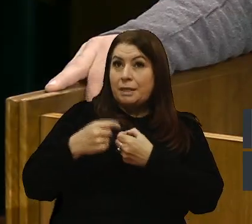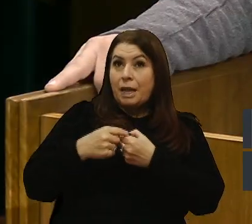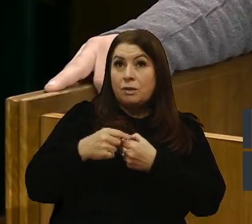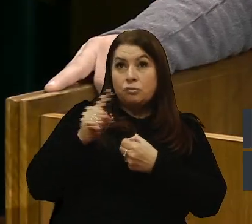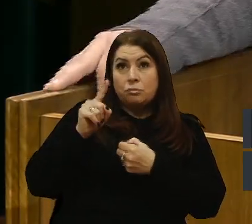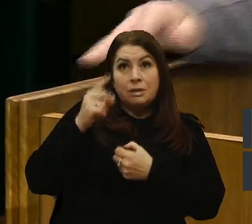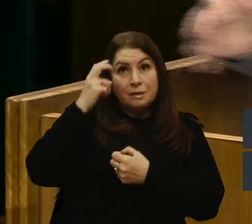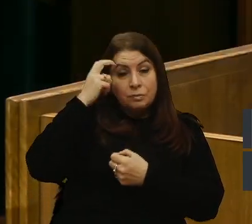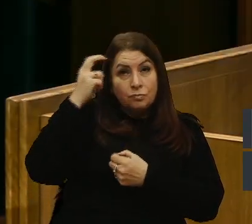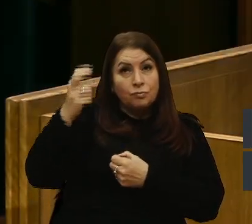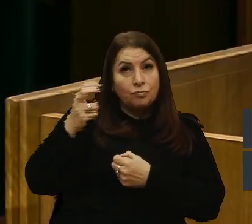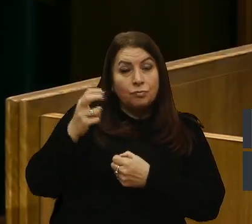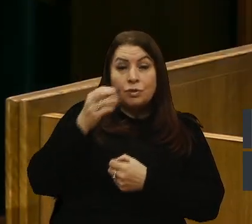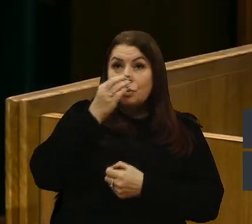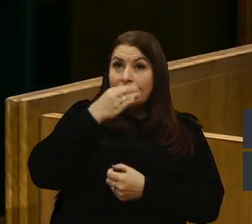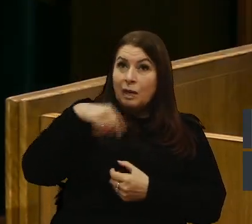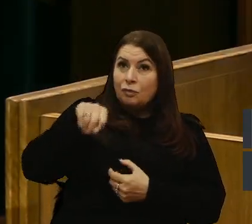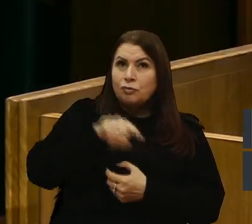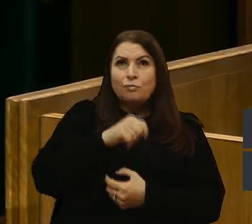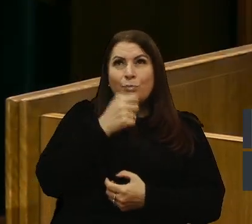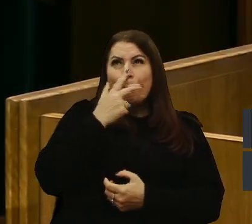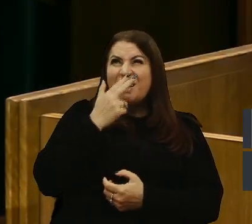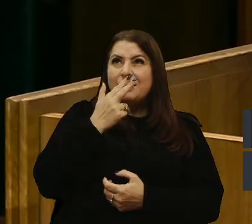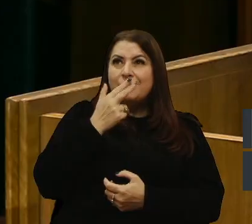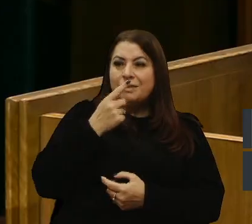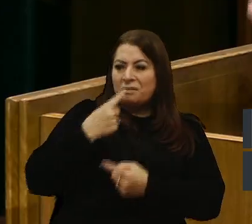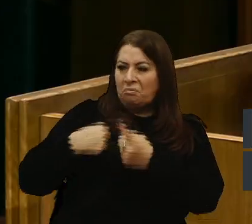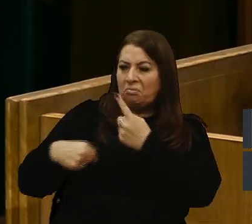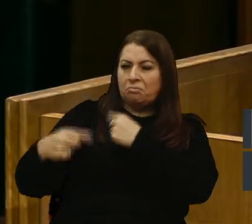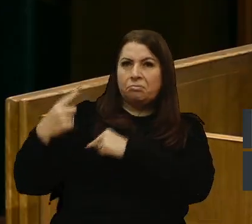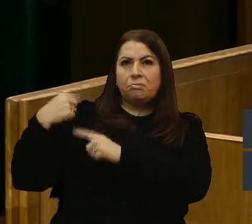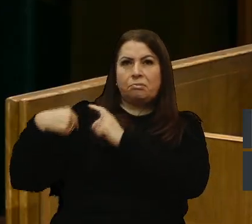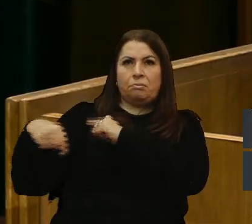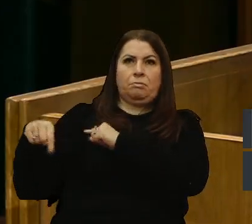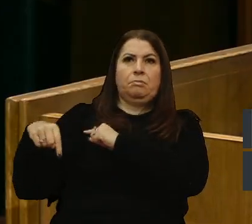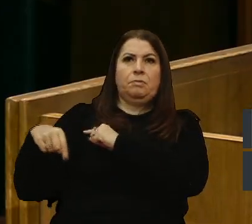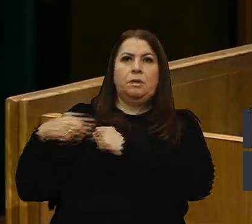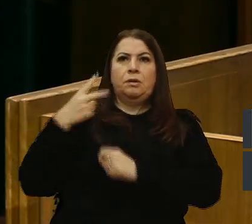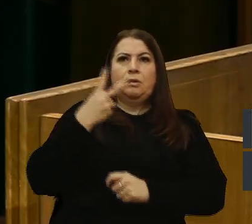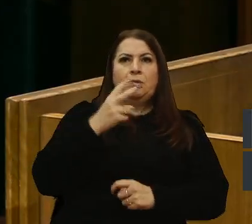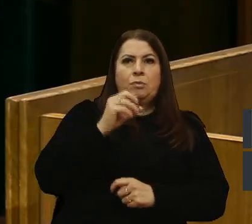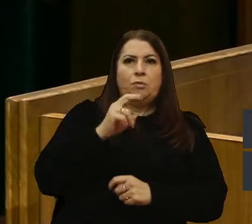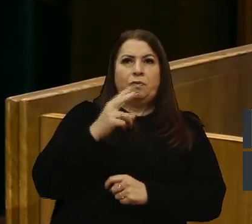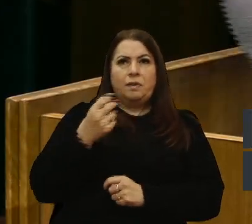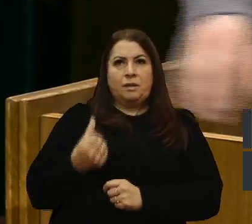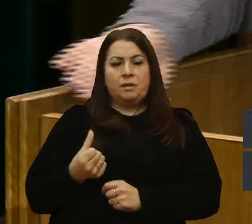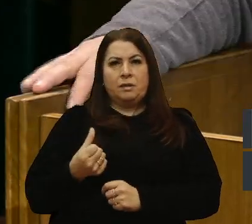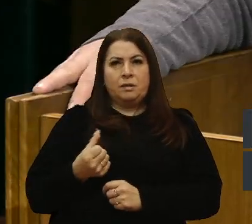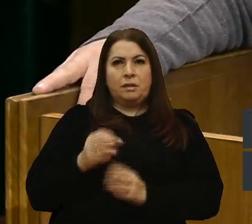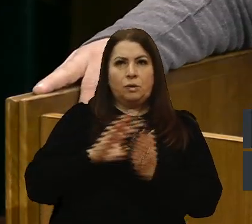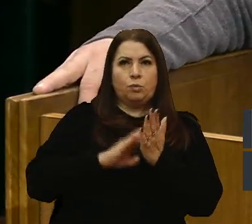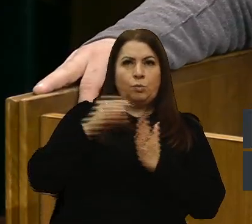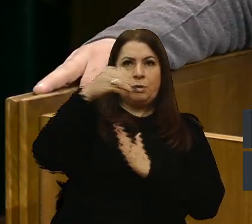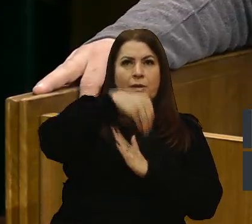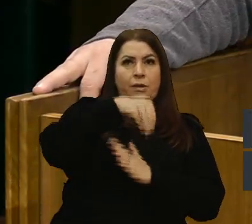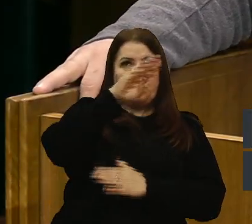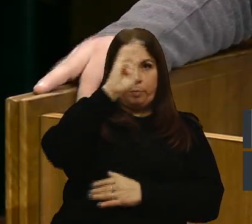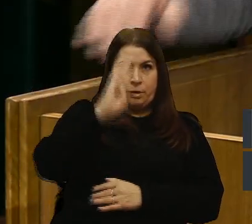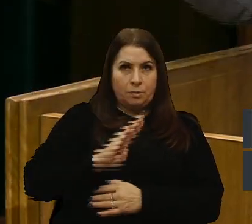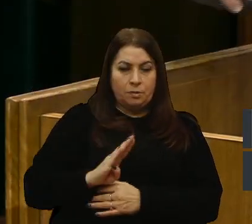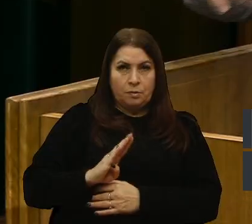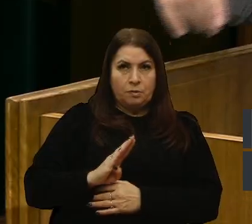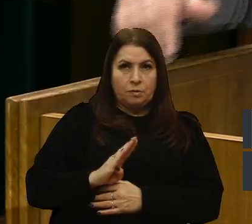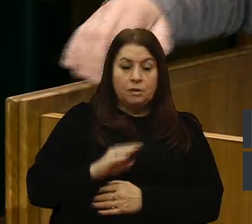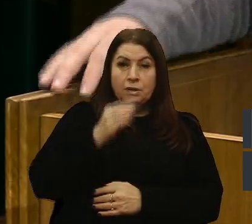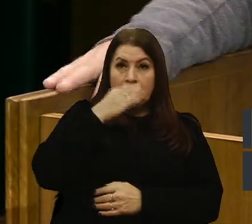inteligente. Caxias do Sul parece que anda para trás. Nós estamos no 2026, no calendário nacional, e